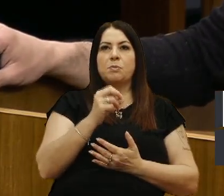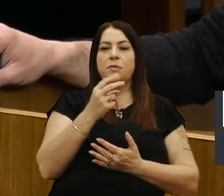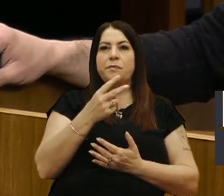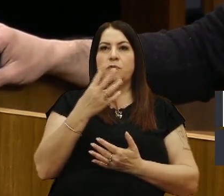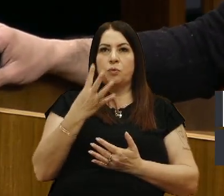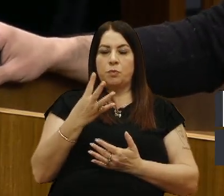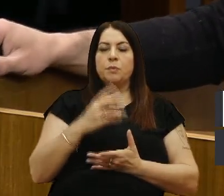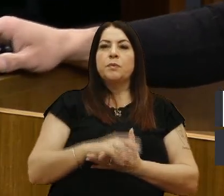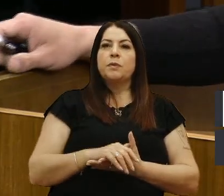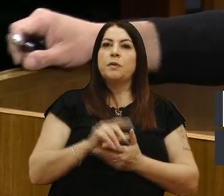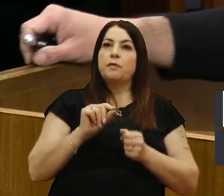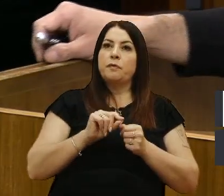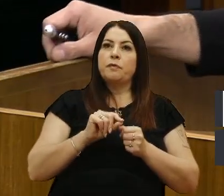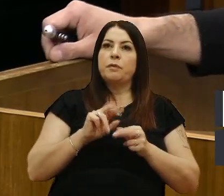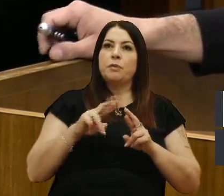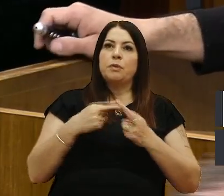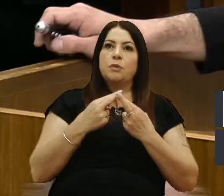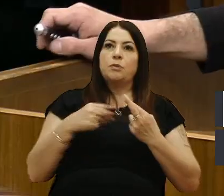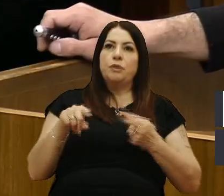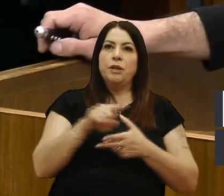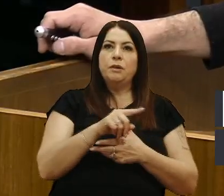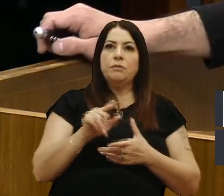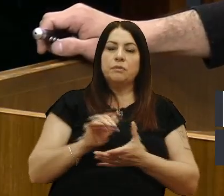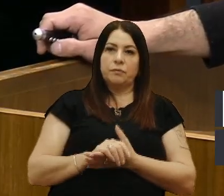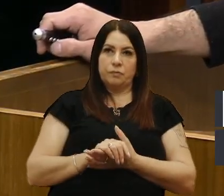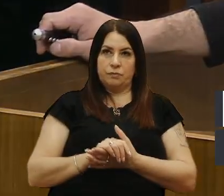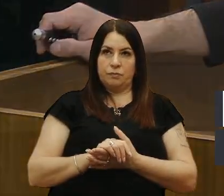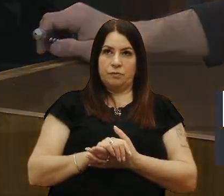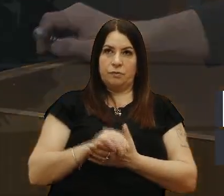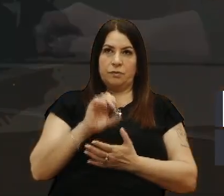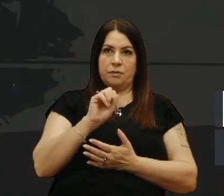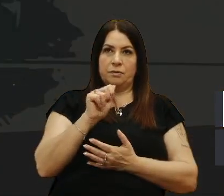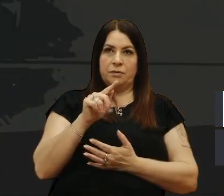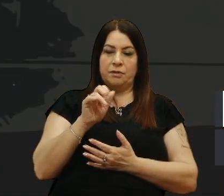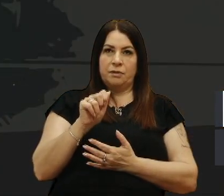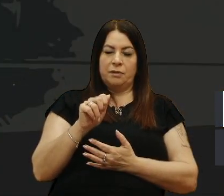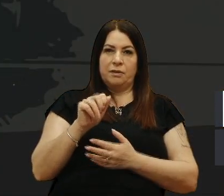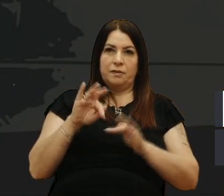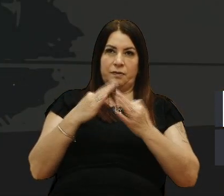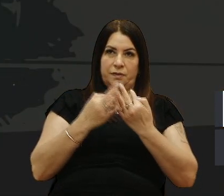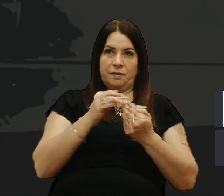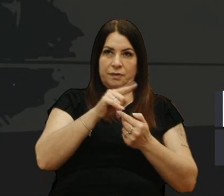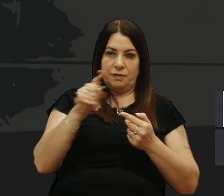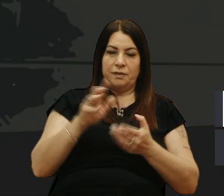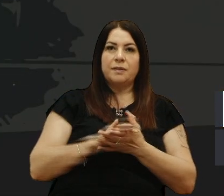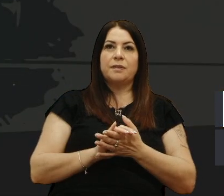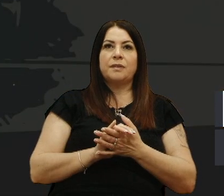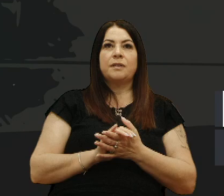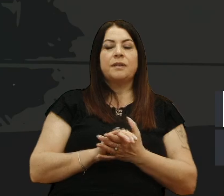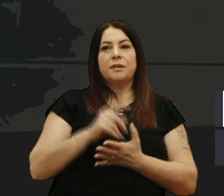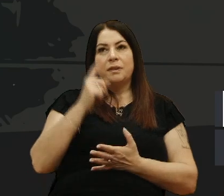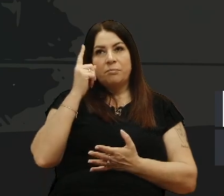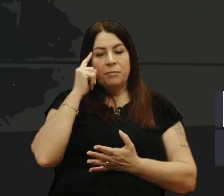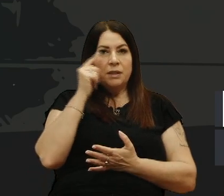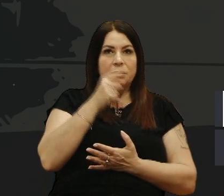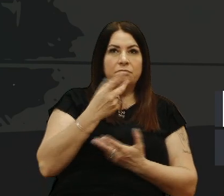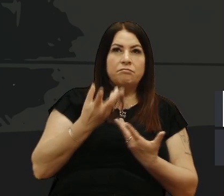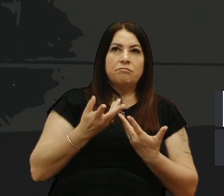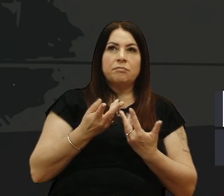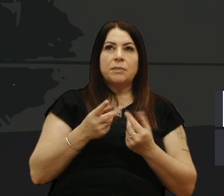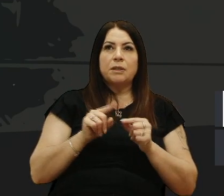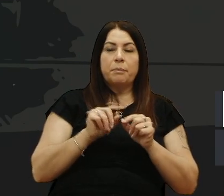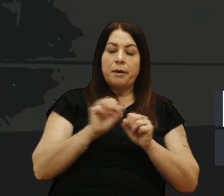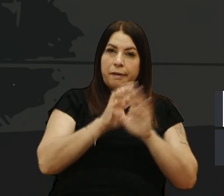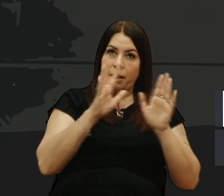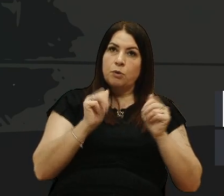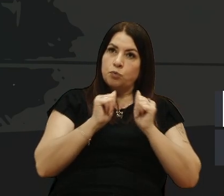2024 fiz uma reunião com os moradores lá no bairro Sagrada Família, na rua Irmanzago, e,